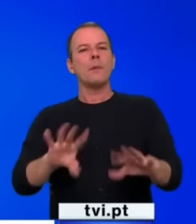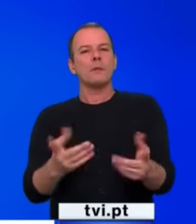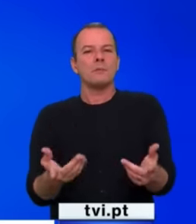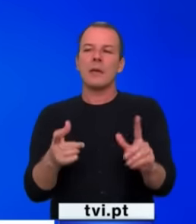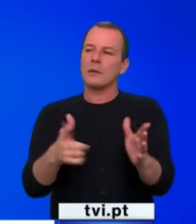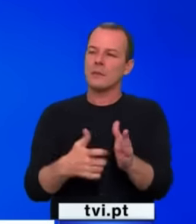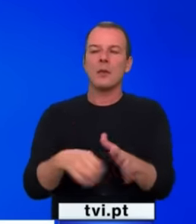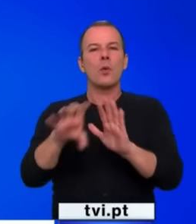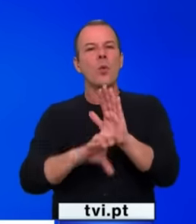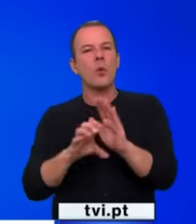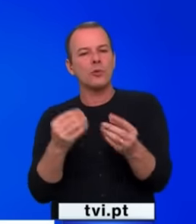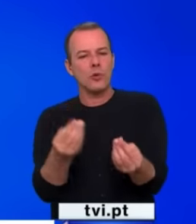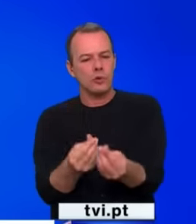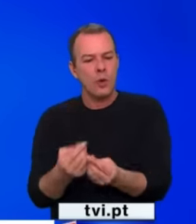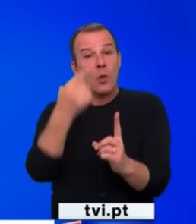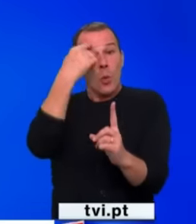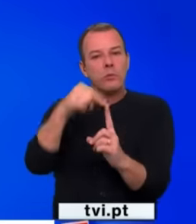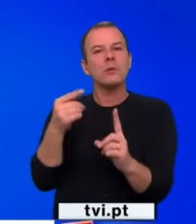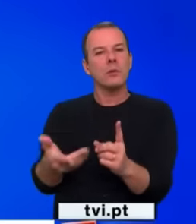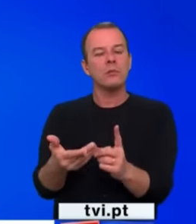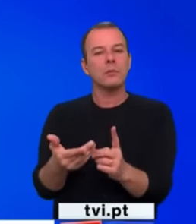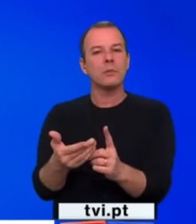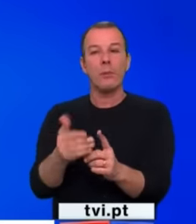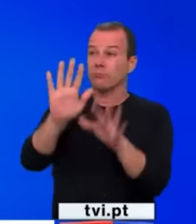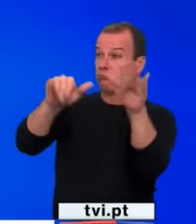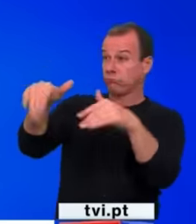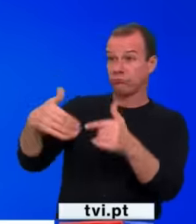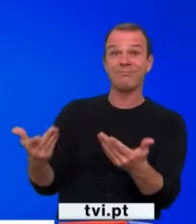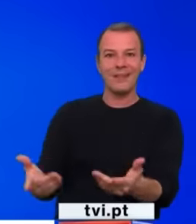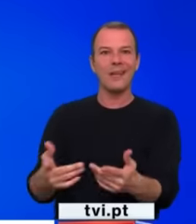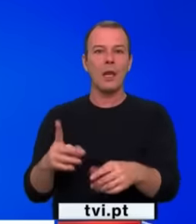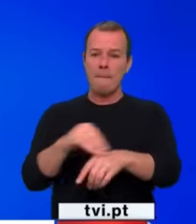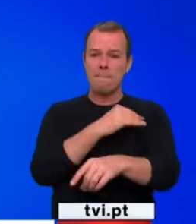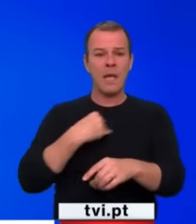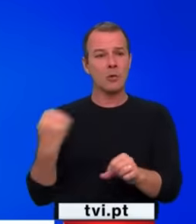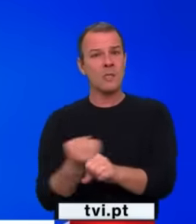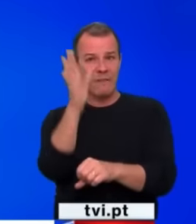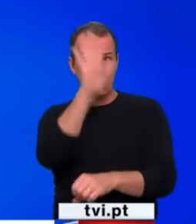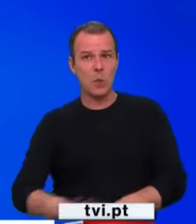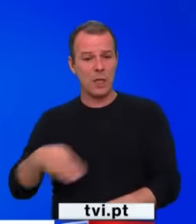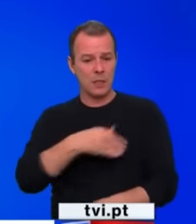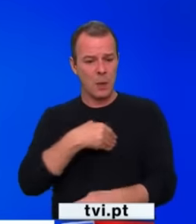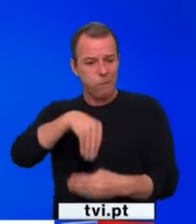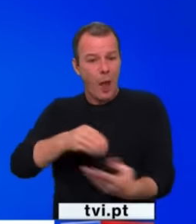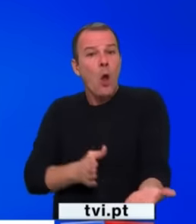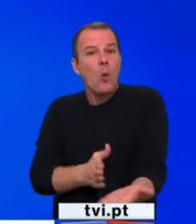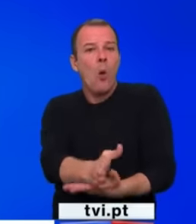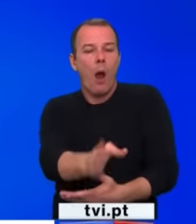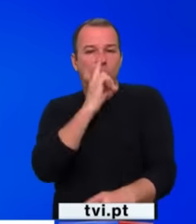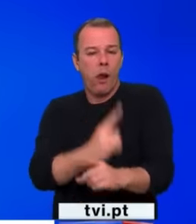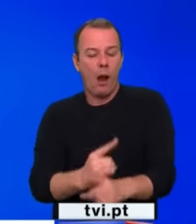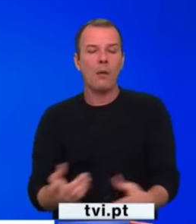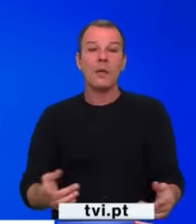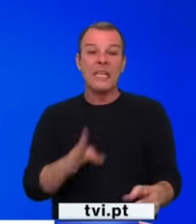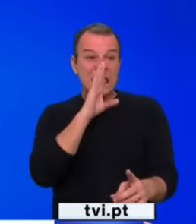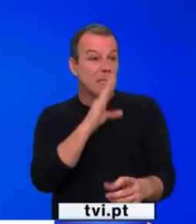estímulos necessários para que nós consigamos recrutar, não só recrutar, mas reter médicos no Serviço Nacional de Saúde. Se nós não formos capazes de fazer isso, nós não vamos ter